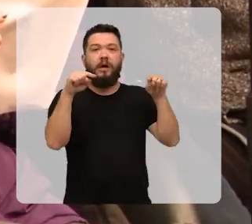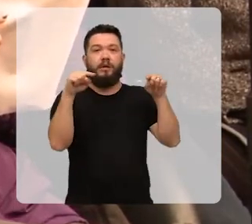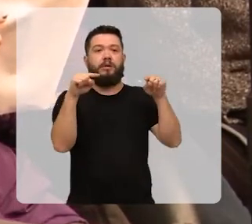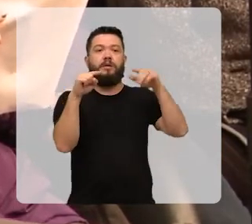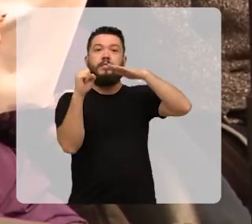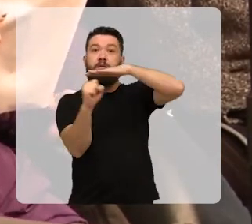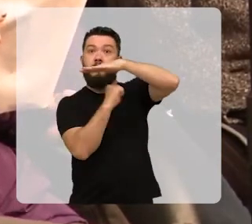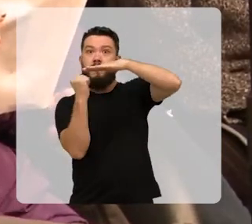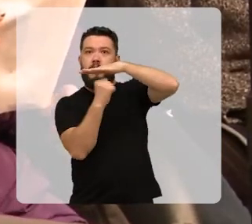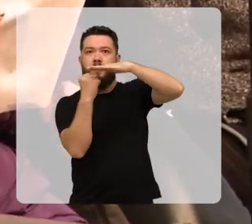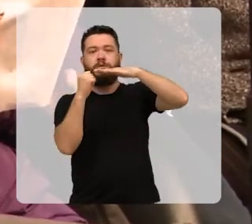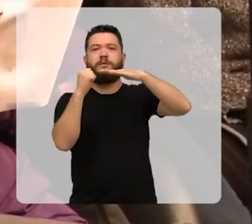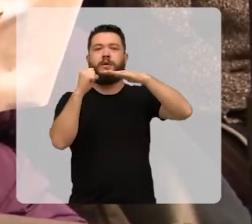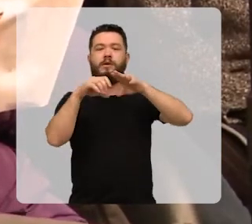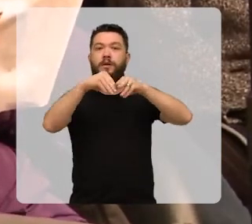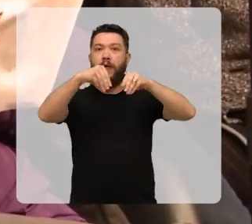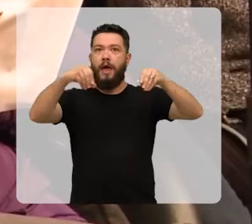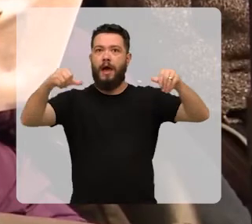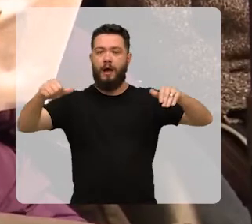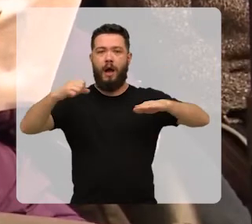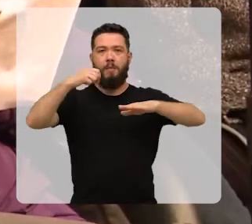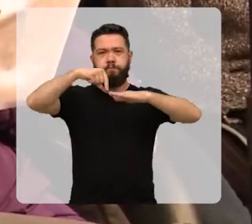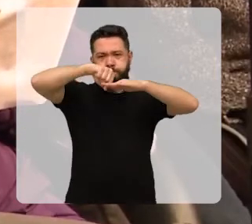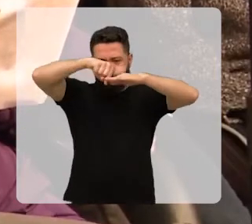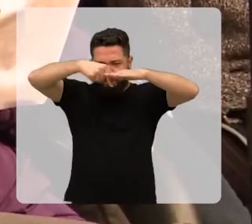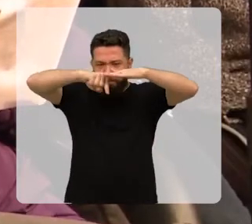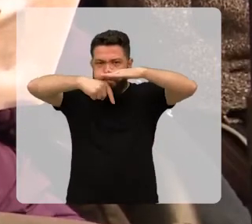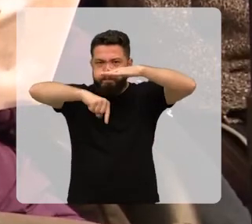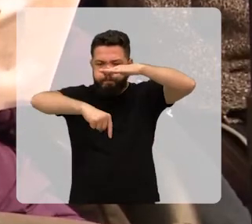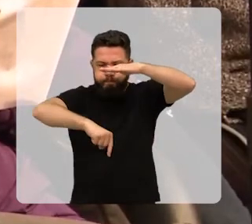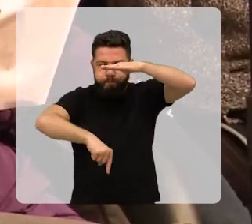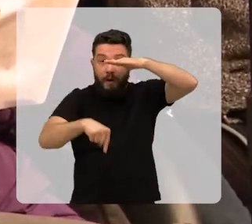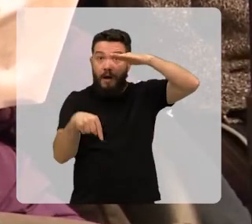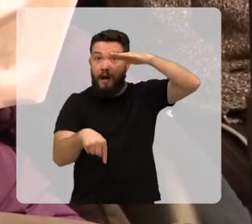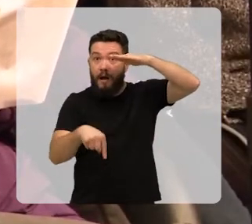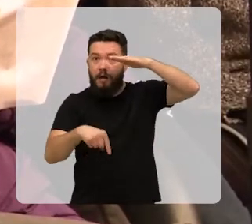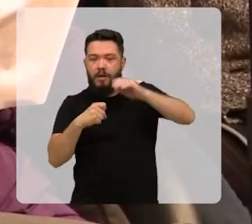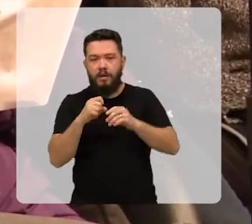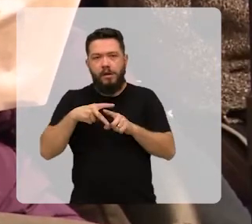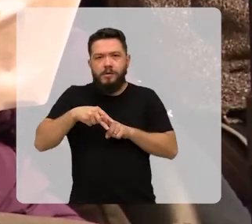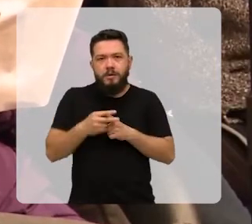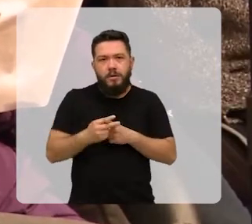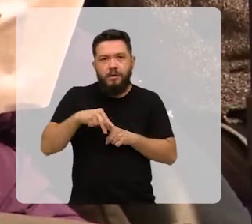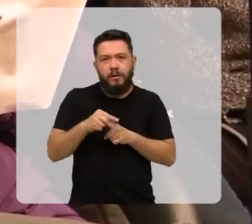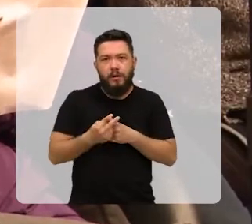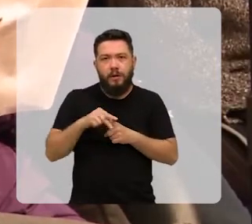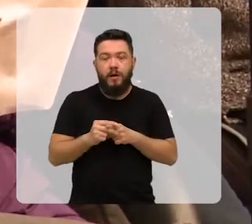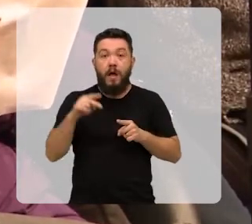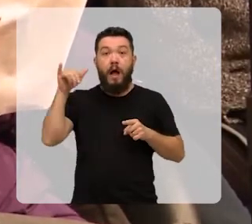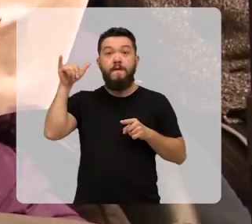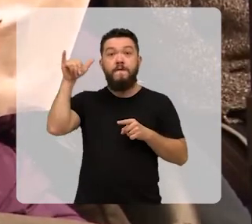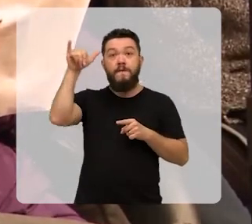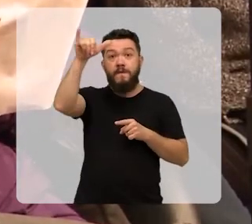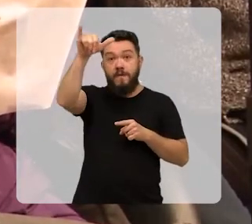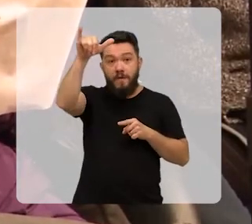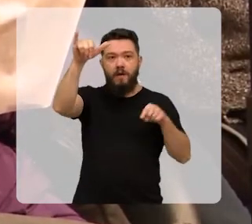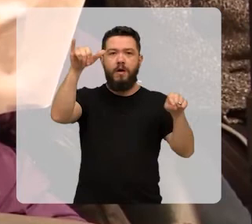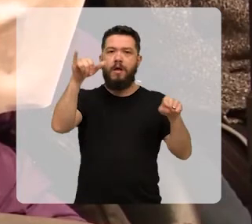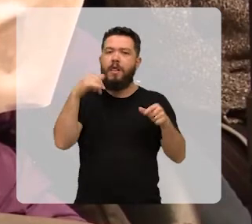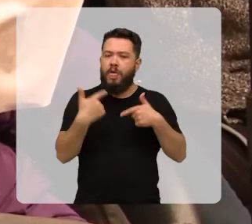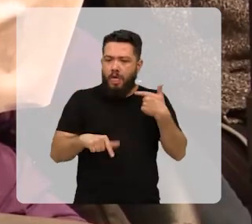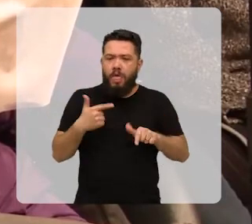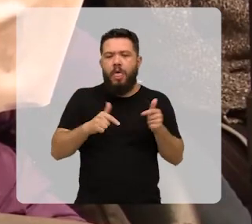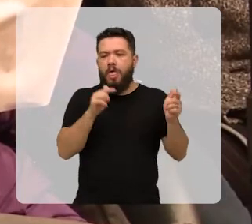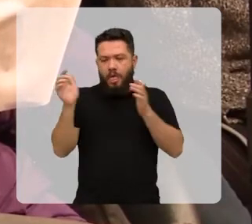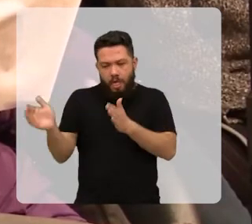abaixo do solo, onde eram fabricadas peças para aviões. Em abril de 1945, ela foi